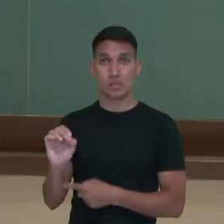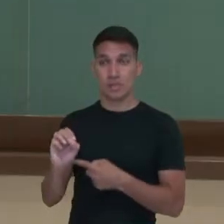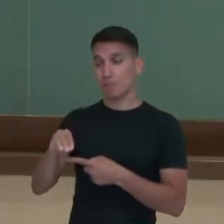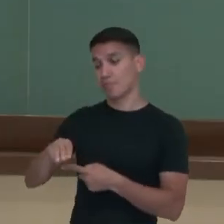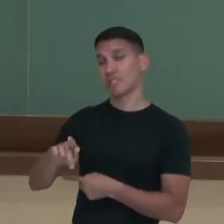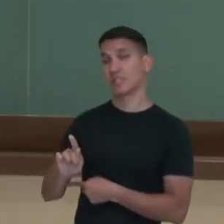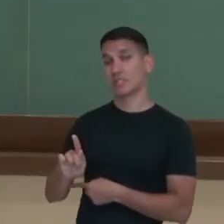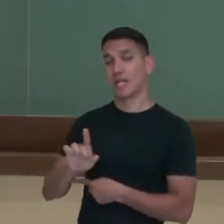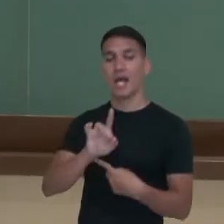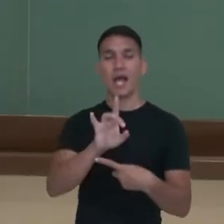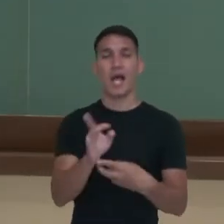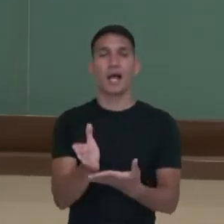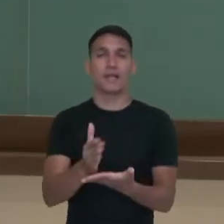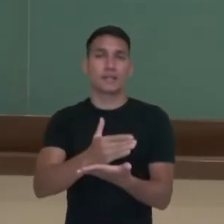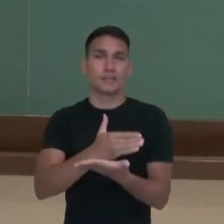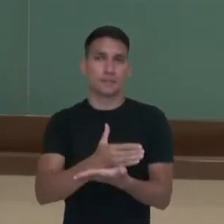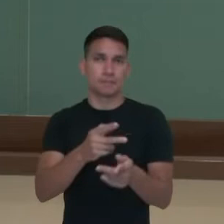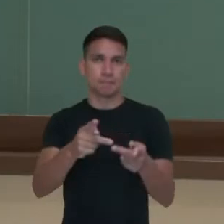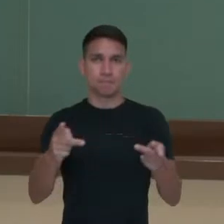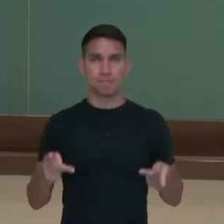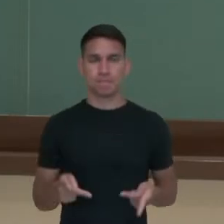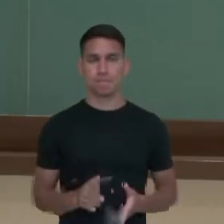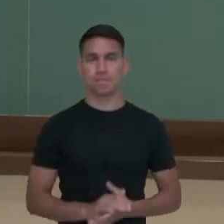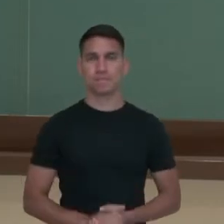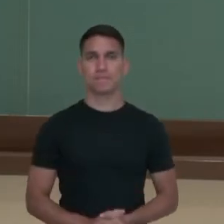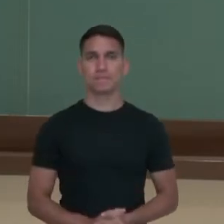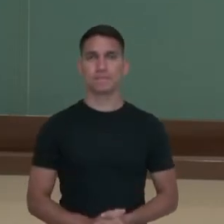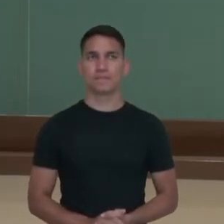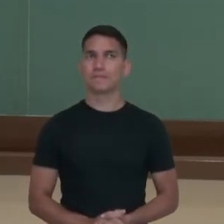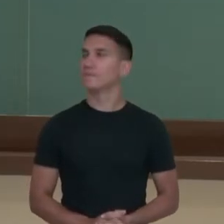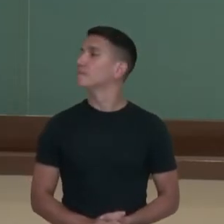em cada fatia dessa pizza.